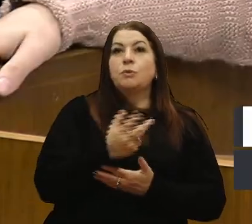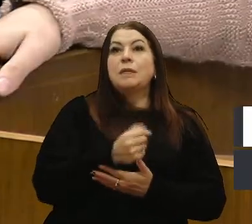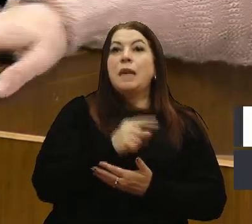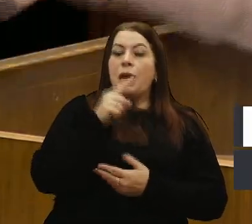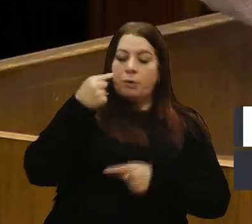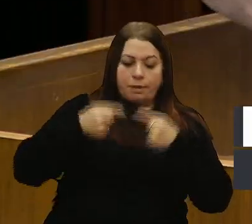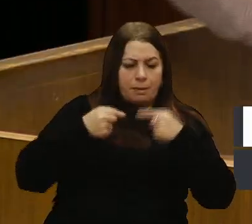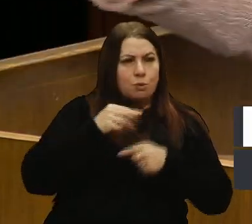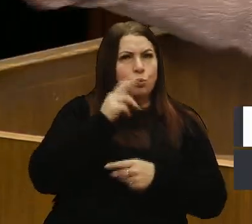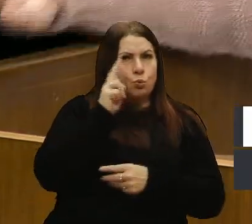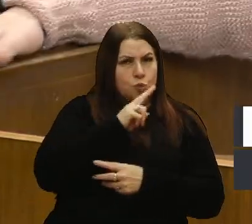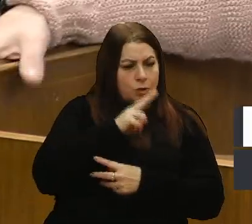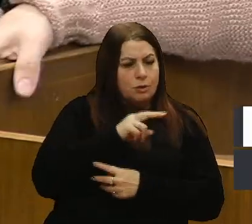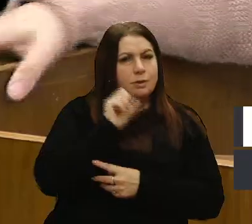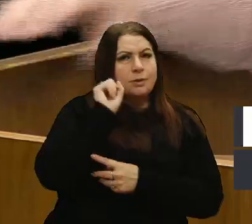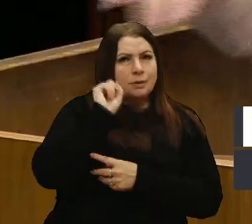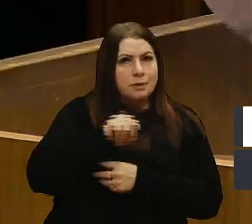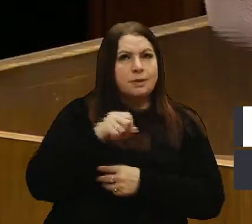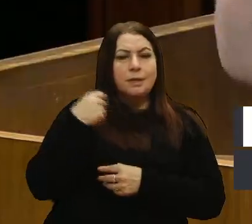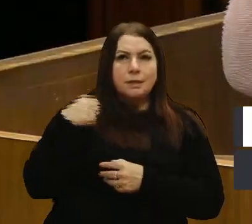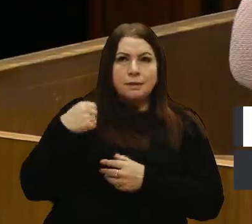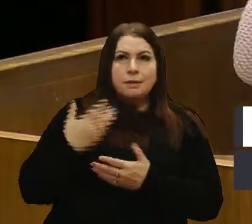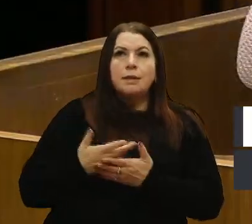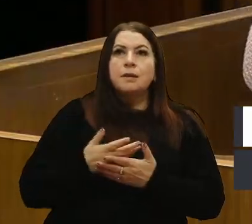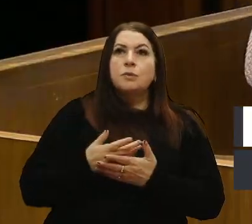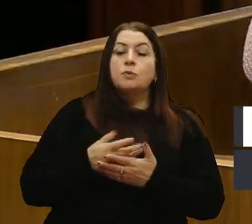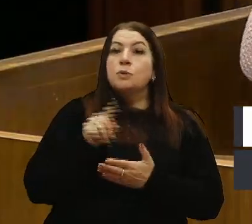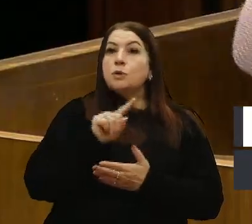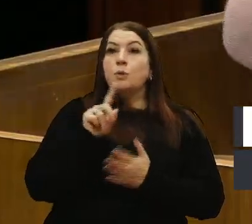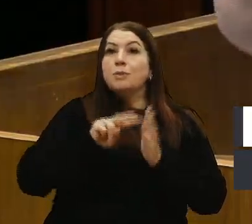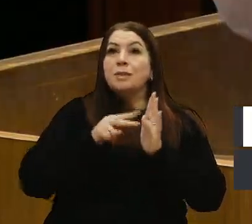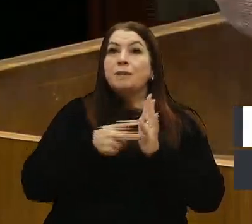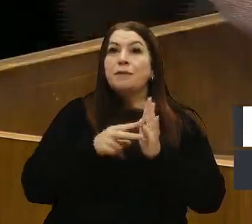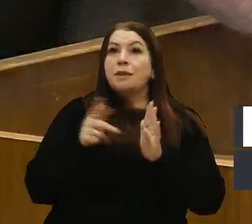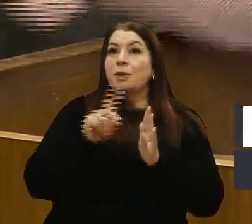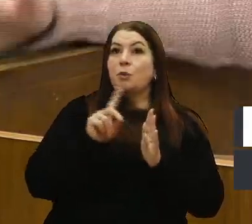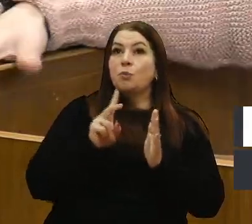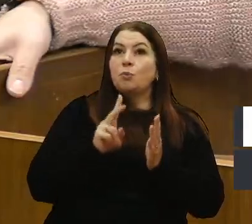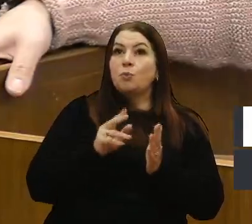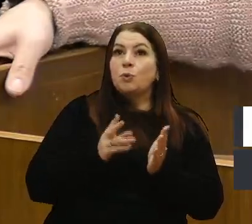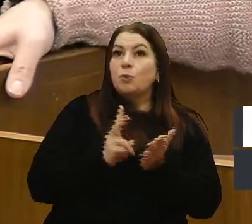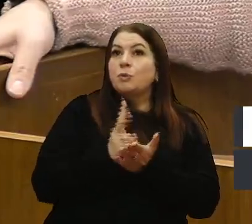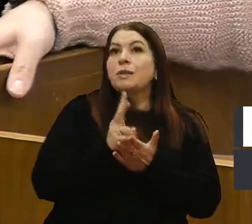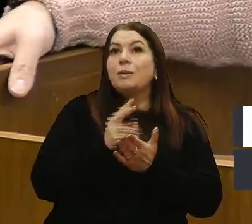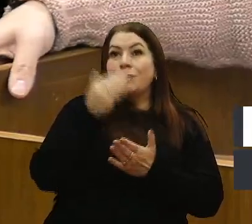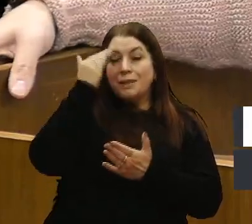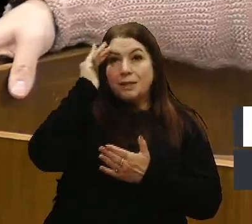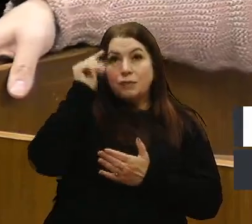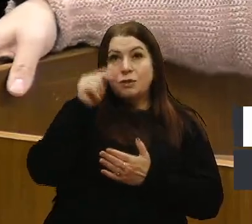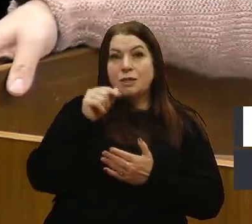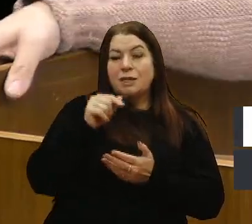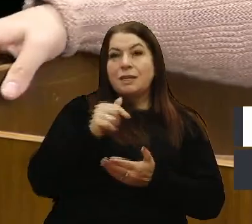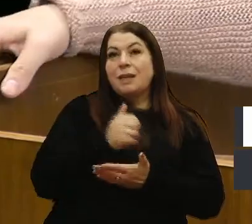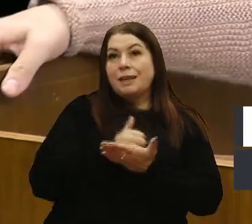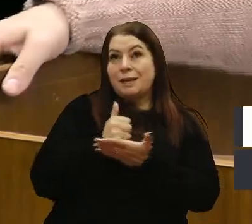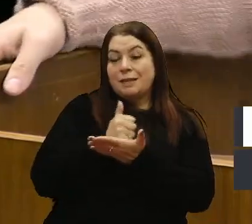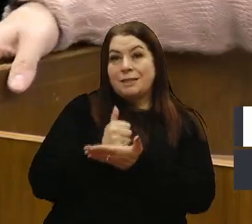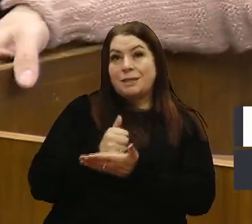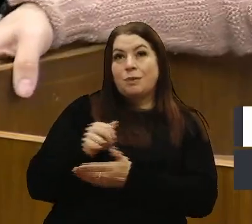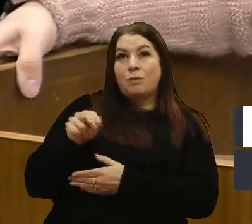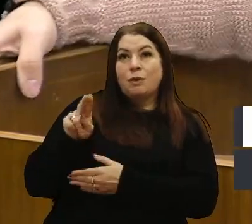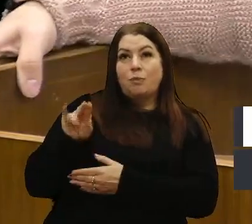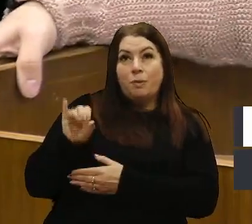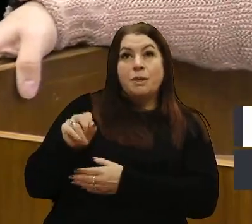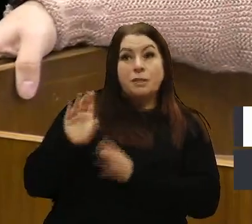debate urgente, sim, é um debate necessário. Isso não quer dizer que a gente não segue, não entende que a atenção primária precisa, sim, ser o